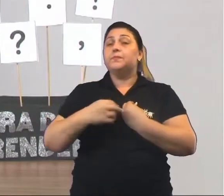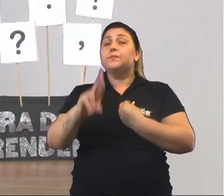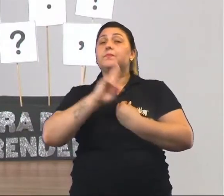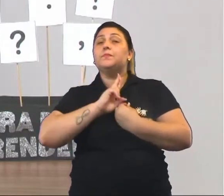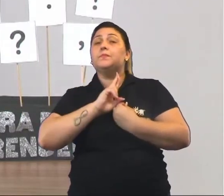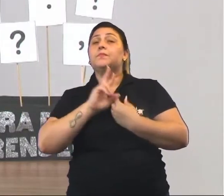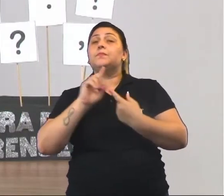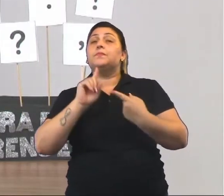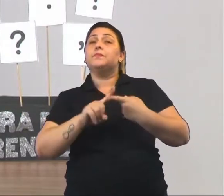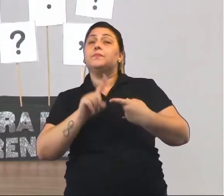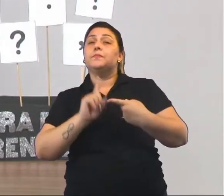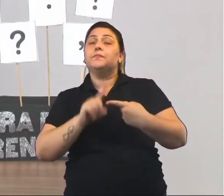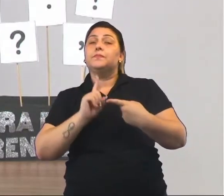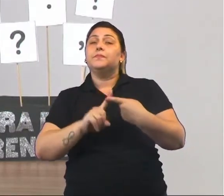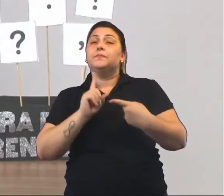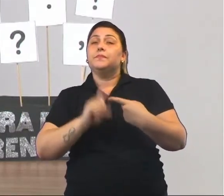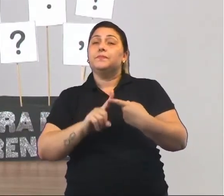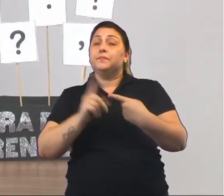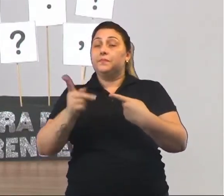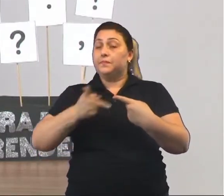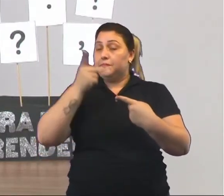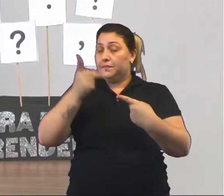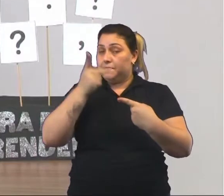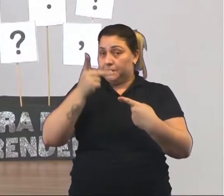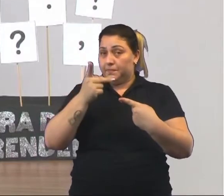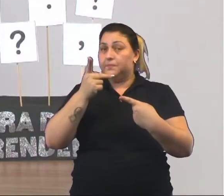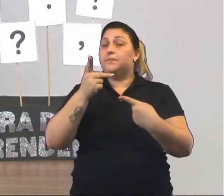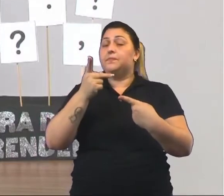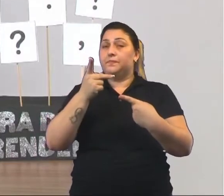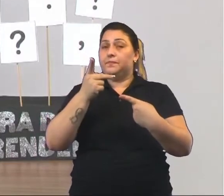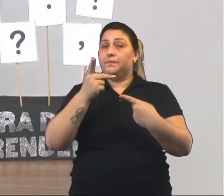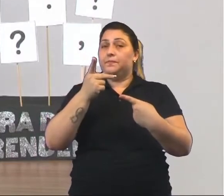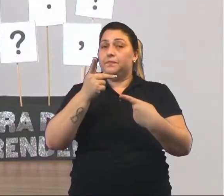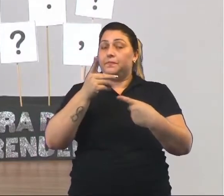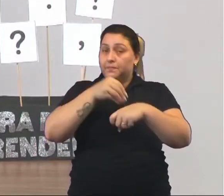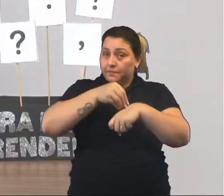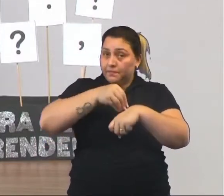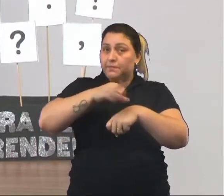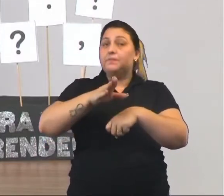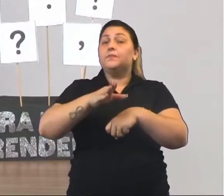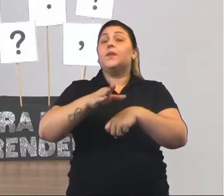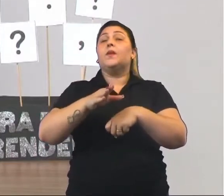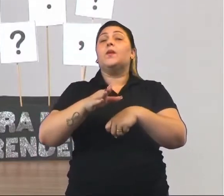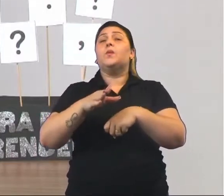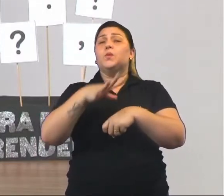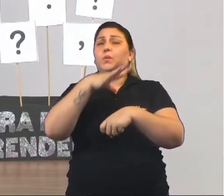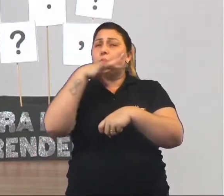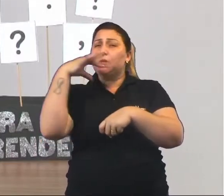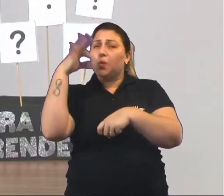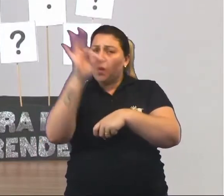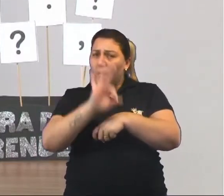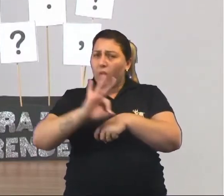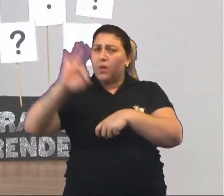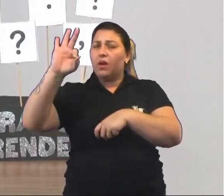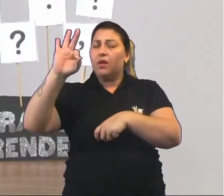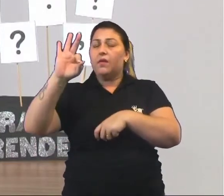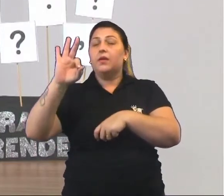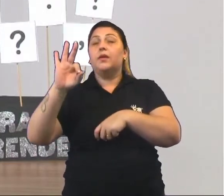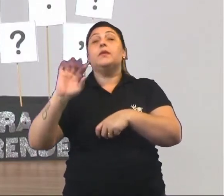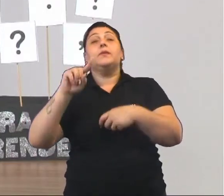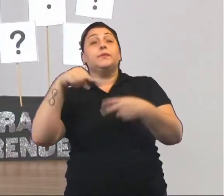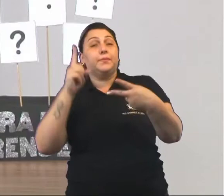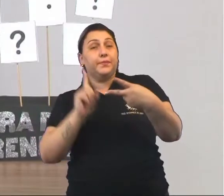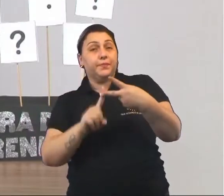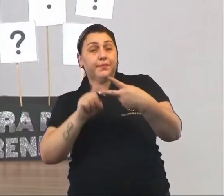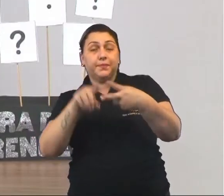Uma delas é exatamente a fala que eu sugeri aqui para vocês e lemos juntos. Que cheiro medonho, certo? E a outra